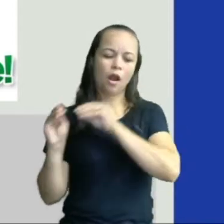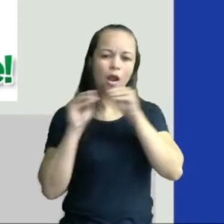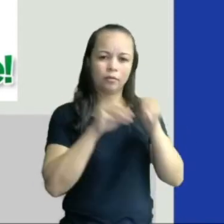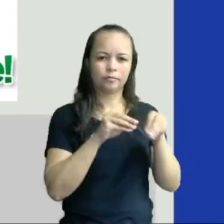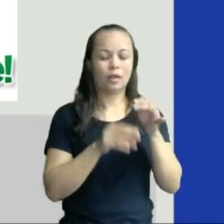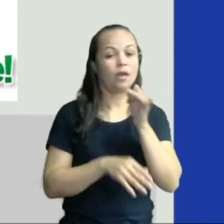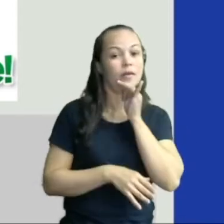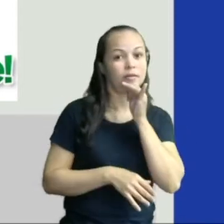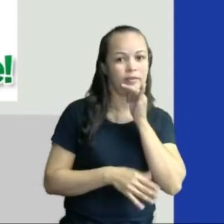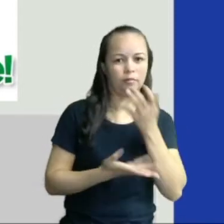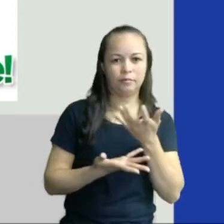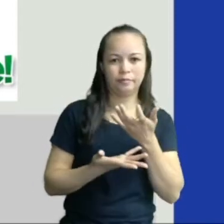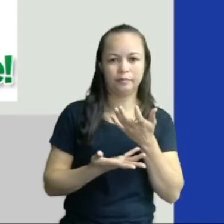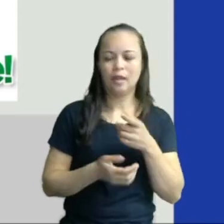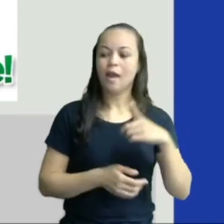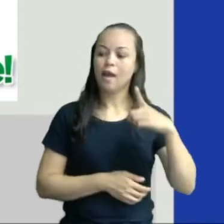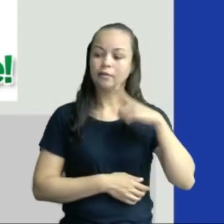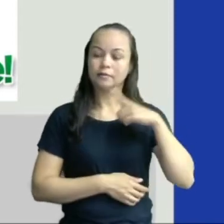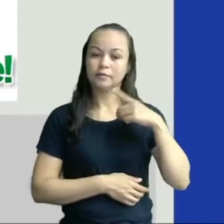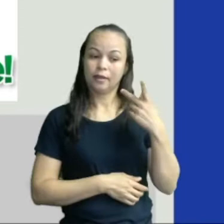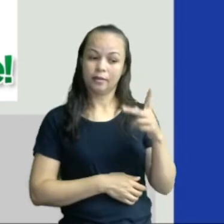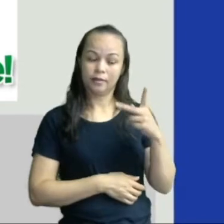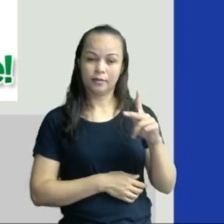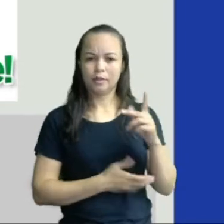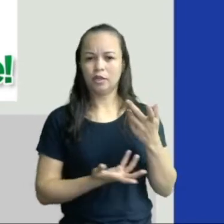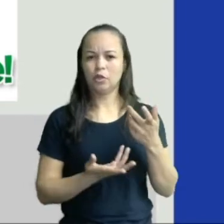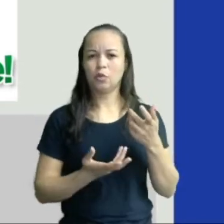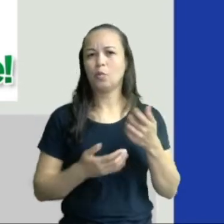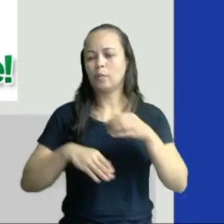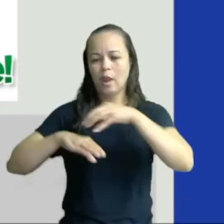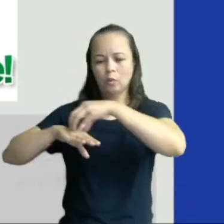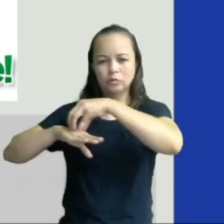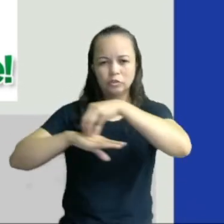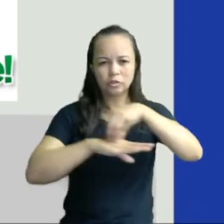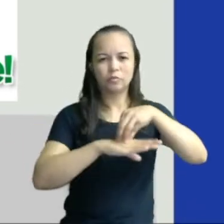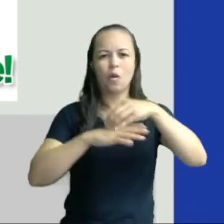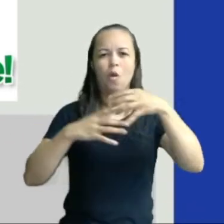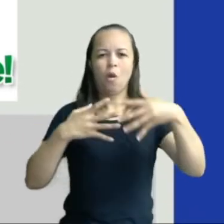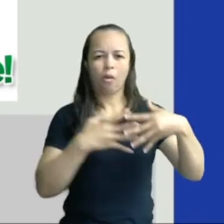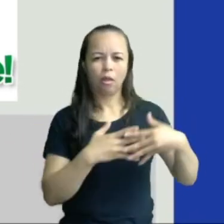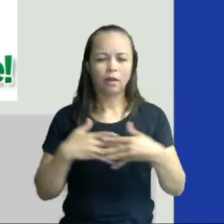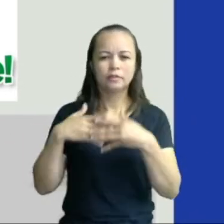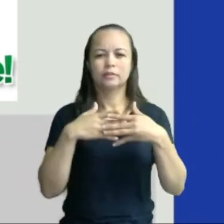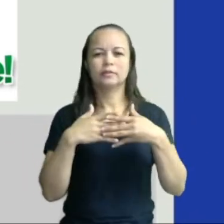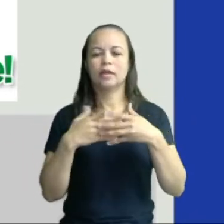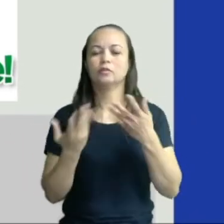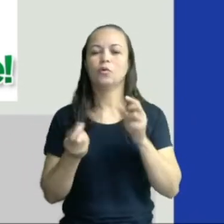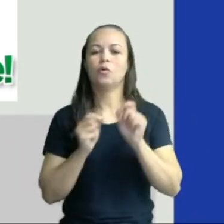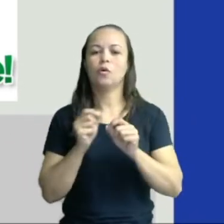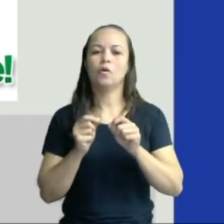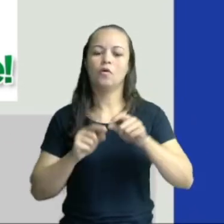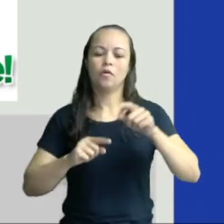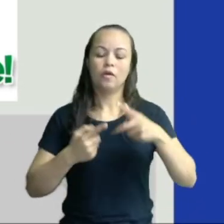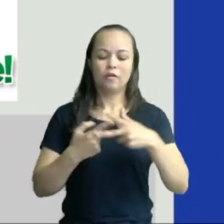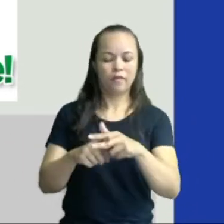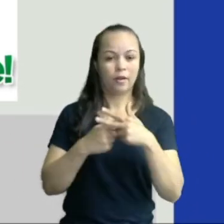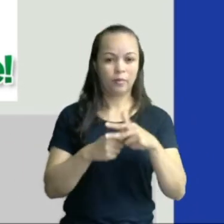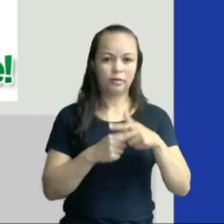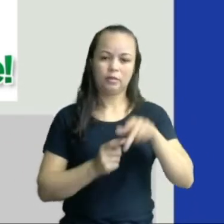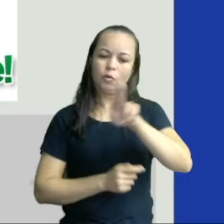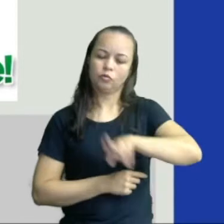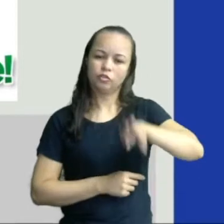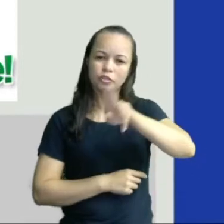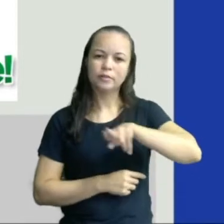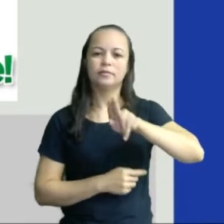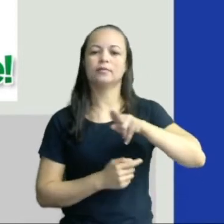exemplos. Olha que interessante, a gente tem aí, como eu falei, os meios de transporte, o trator, as ferramentas que são utilizadas no campo,